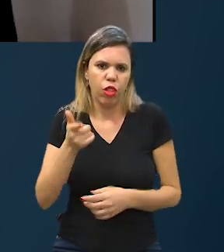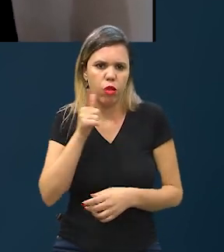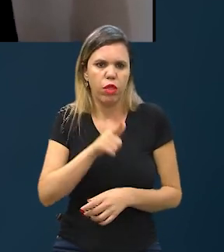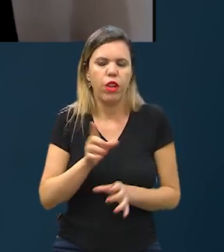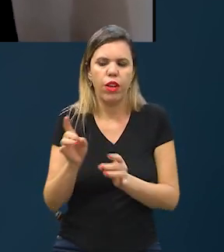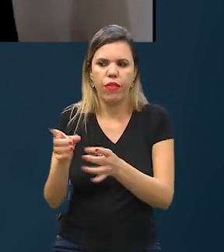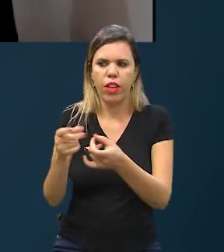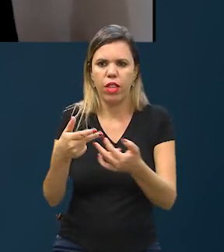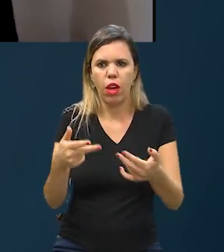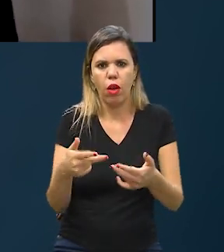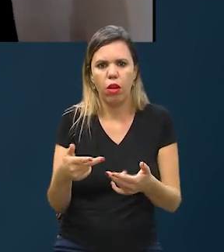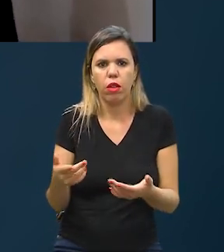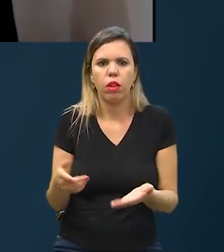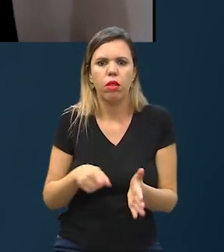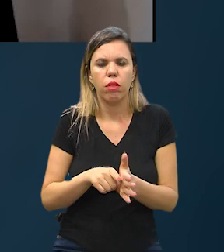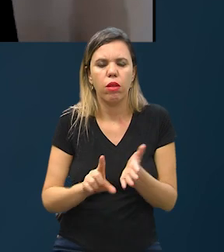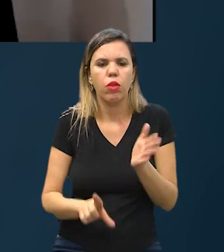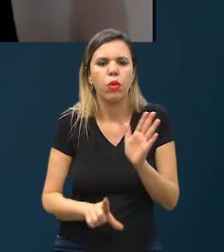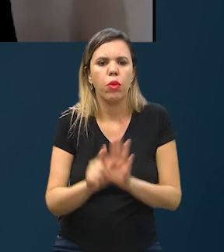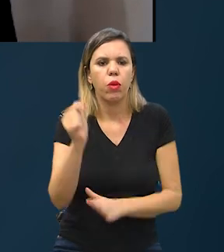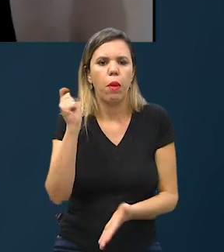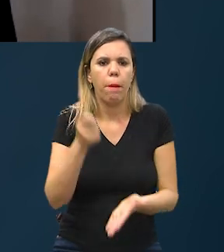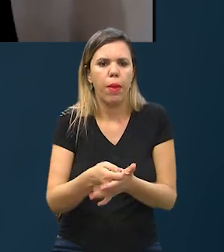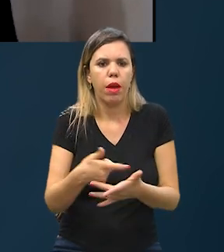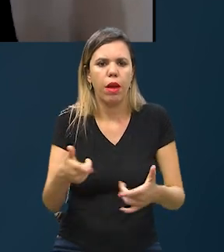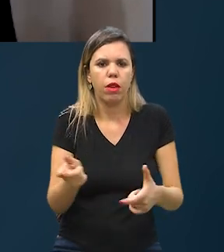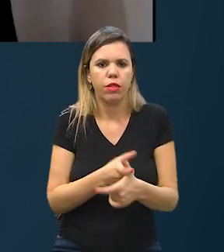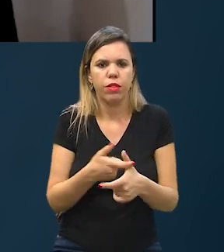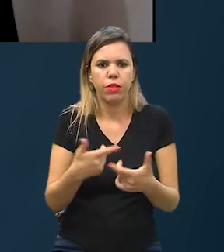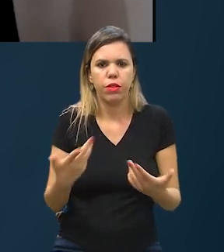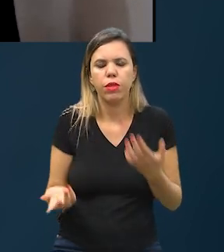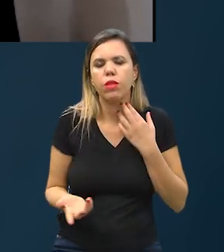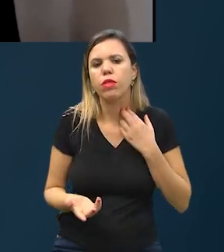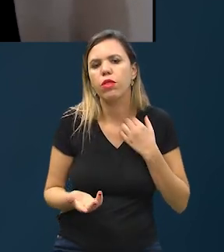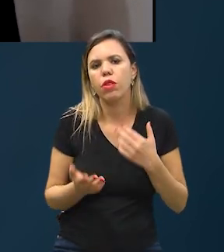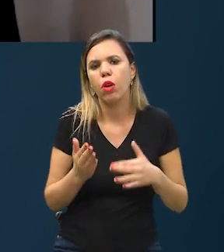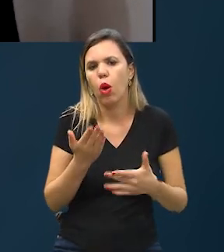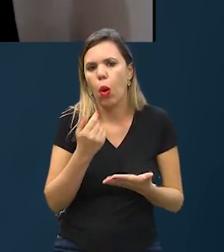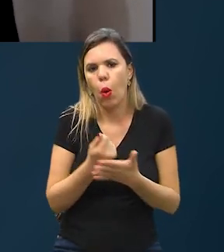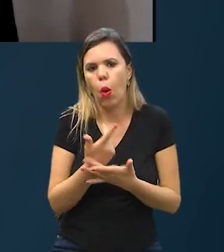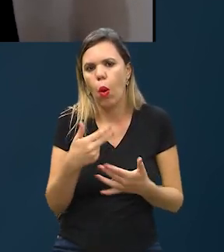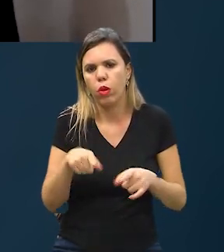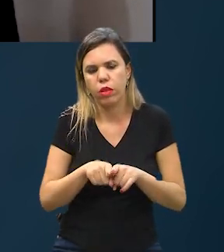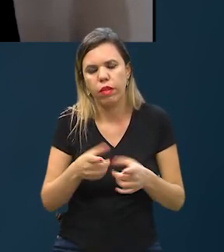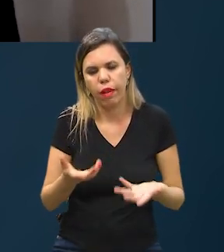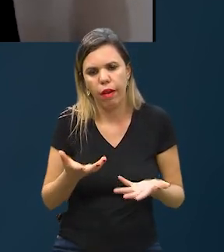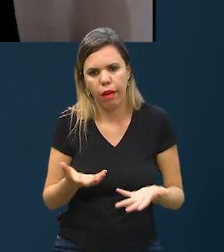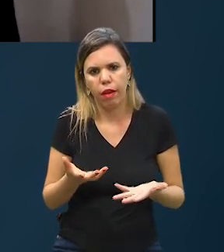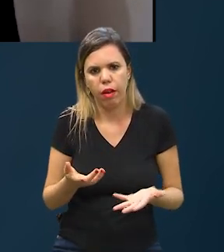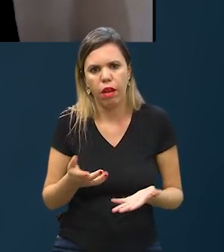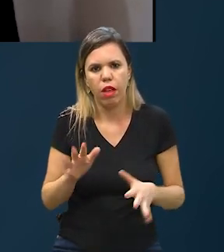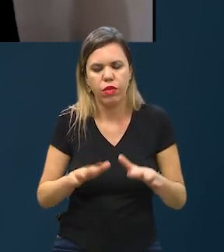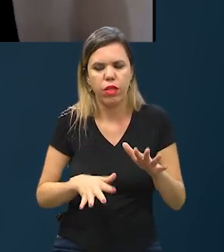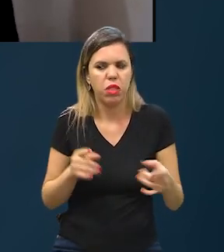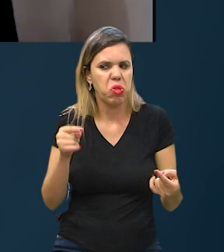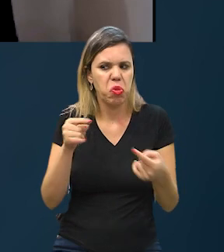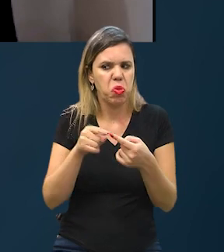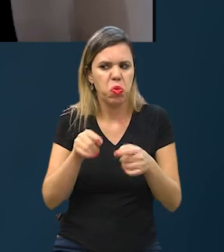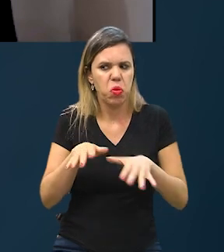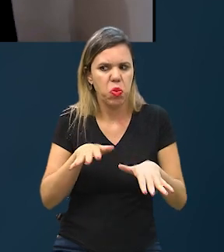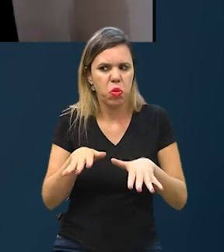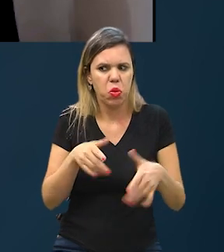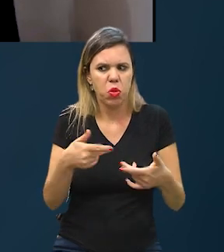de vender alguma coisa para levantar uma grana para pagar aquelas contas ou para comprar algo que você está afim, a gente não liga